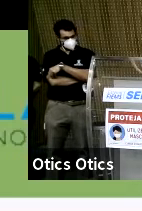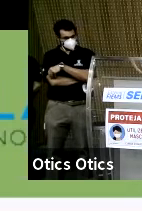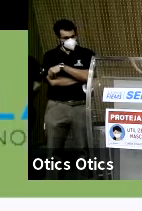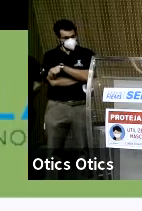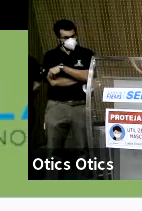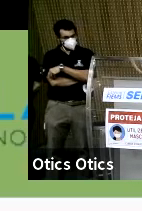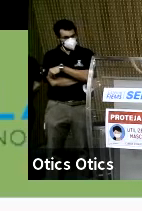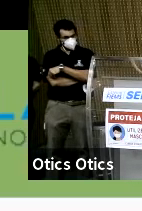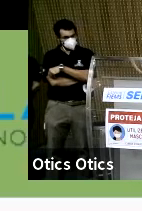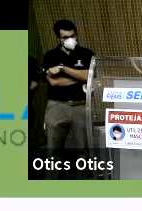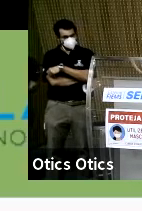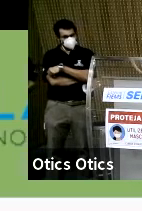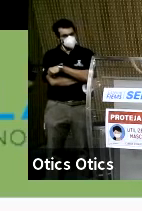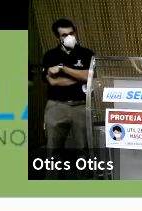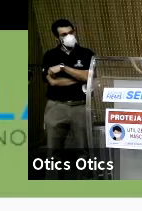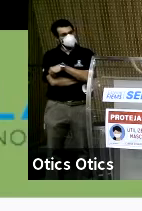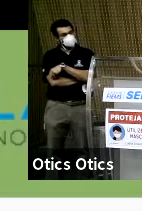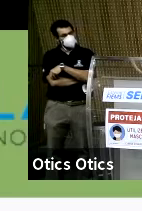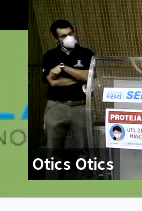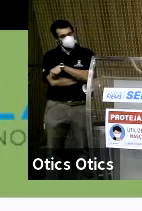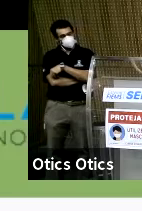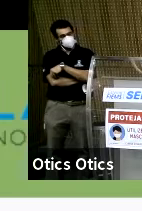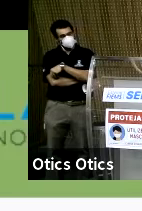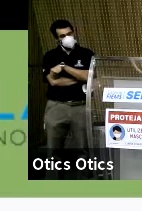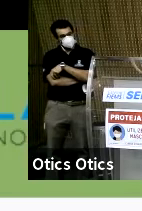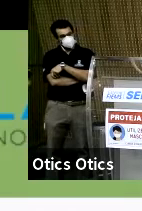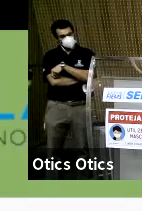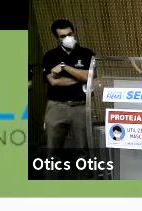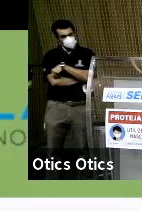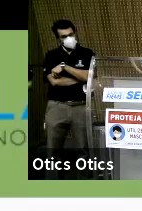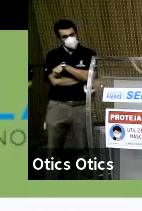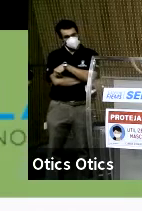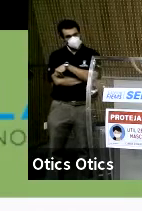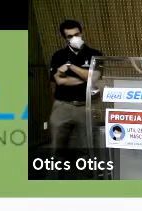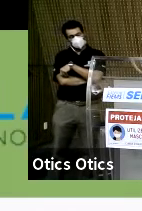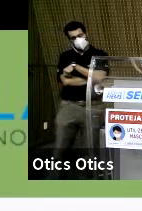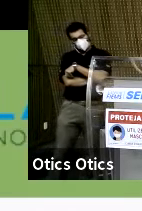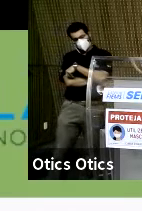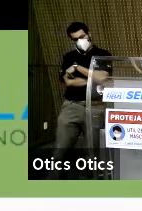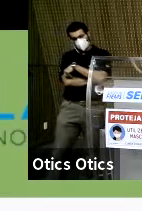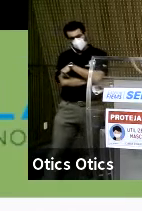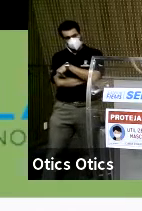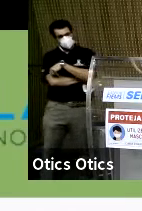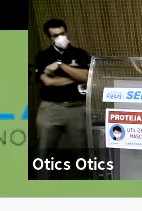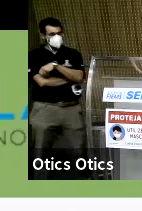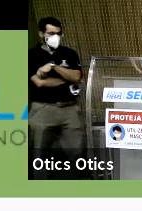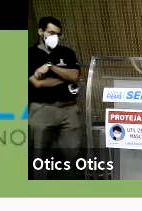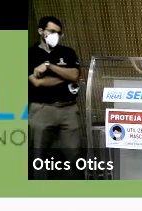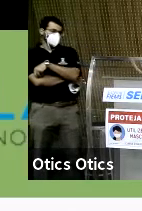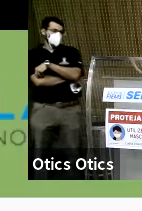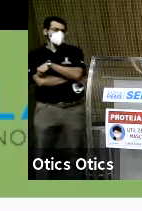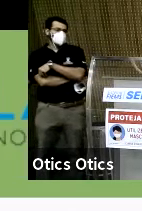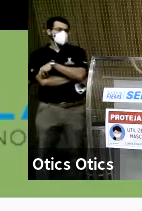fazendo no risco, quem que não está, quem está referenciado. Então, a gente não conseguiu uma estratégia para mensurar esse número,